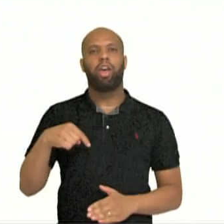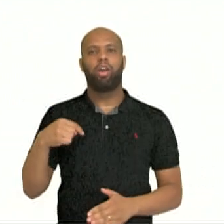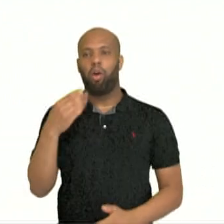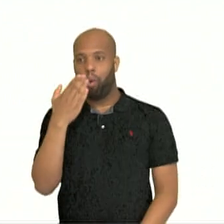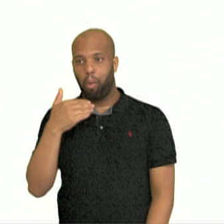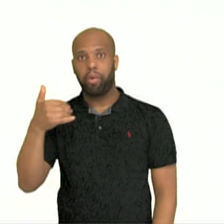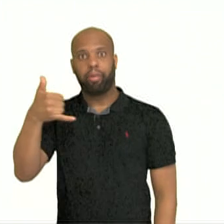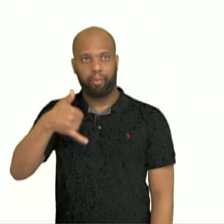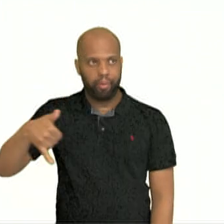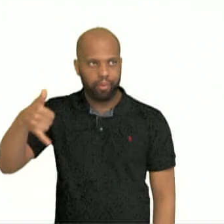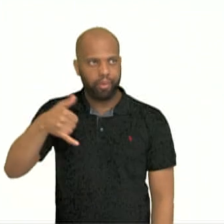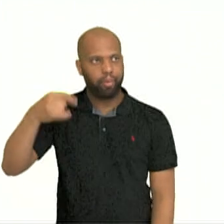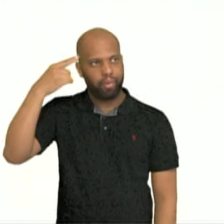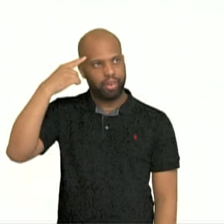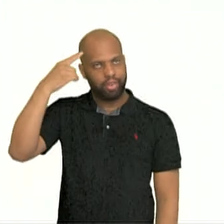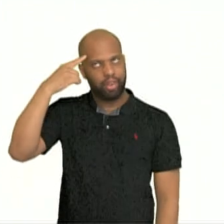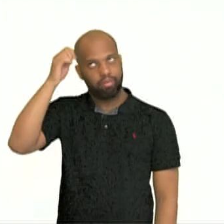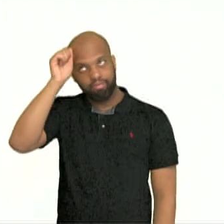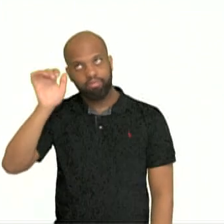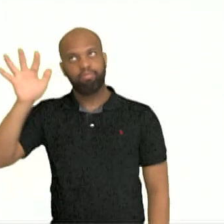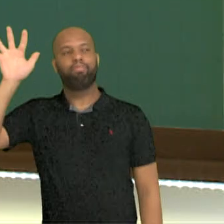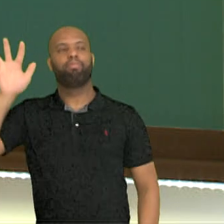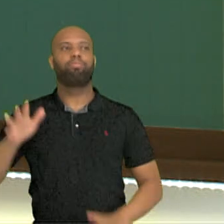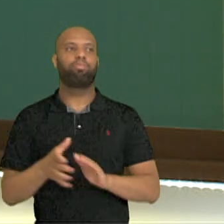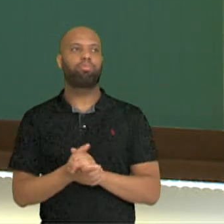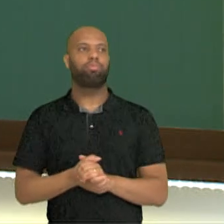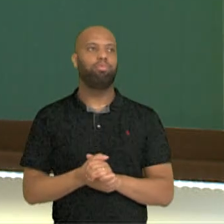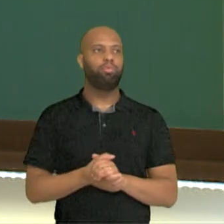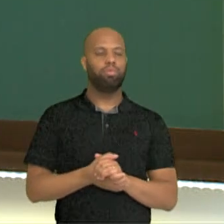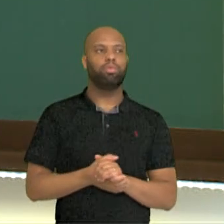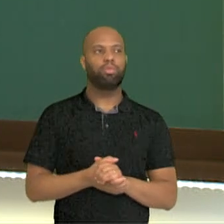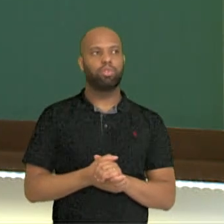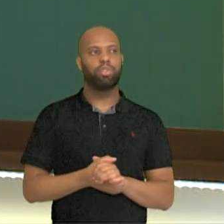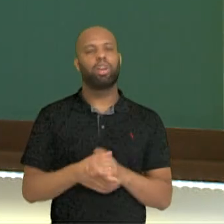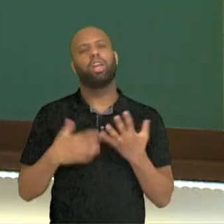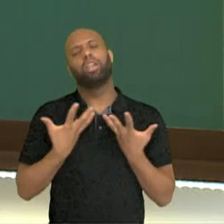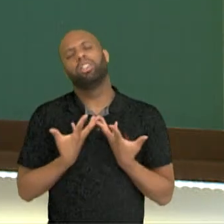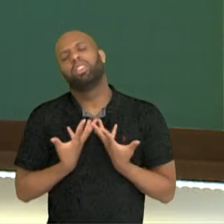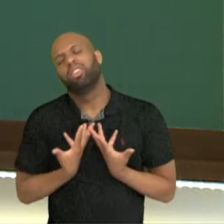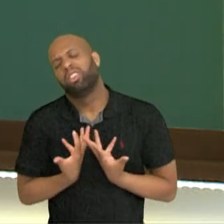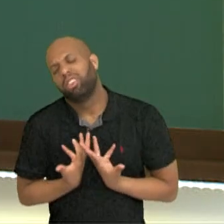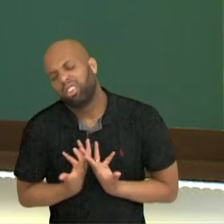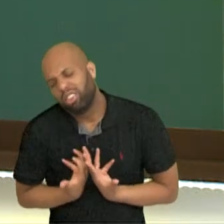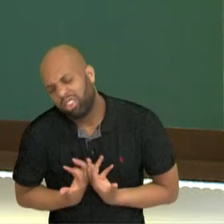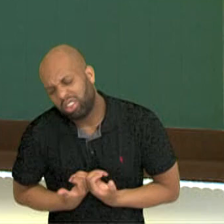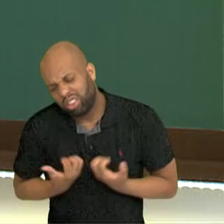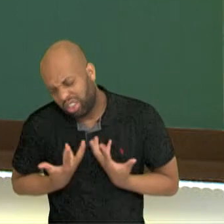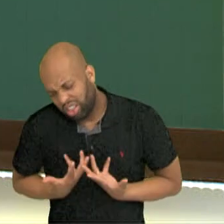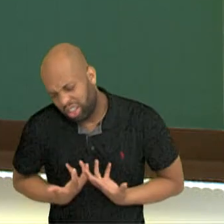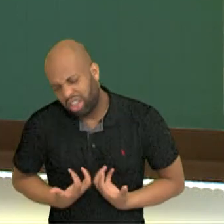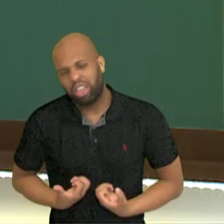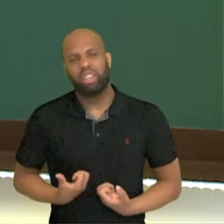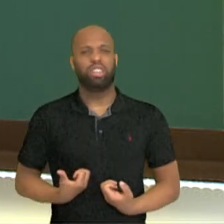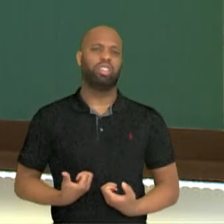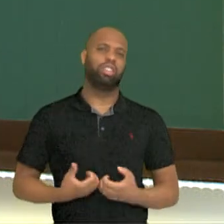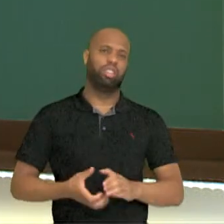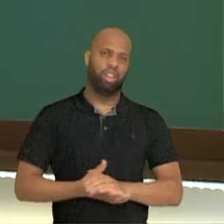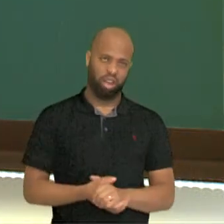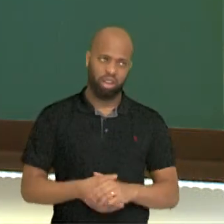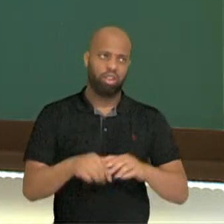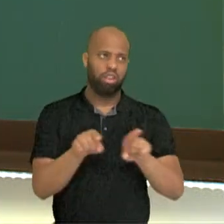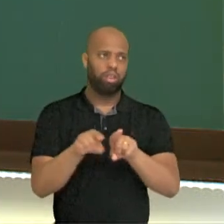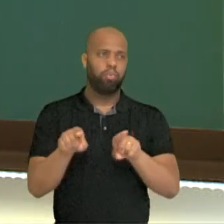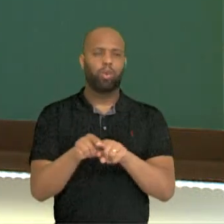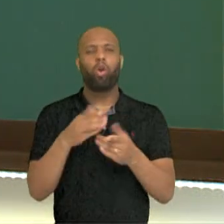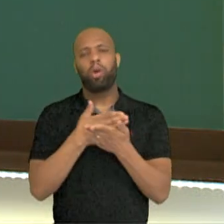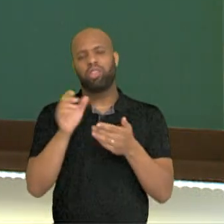aqui pensando, a cabecinha dele. A cabeça dele pensando, cansaço fácil, não tem energia, né, começa a